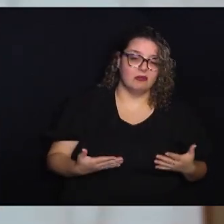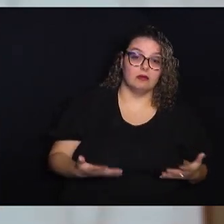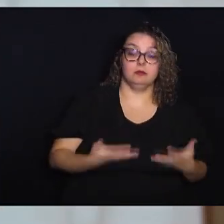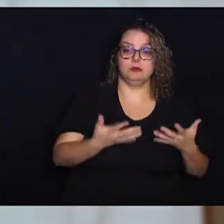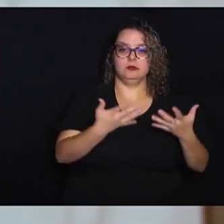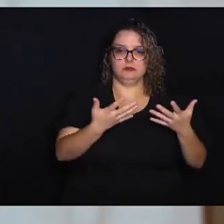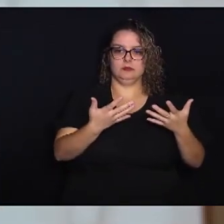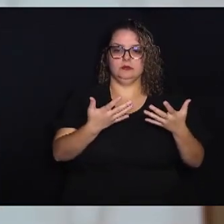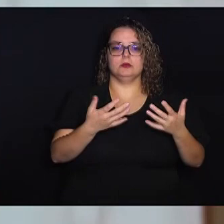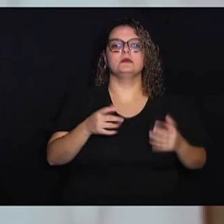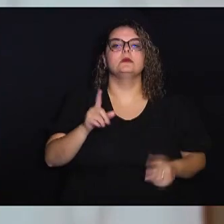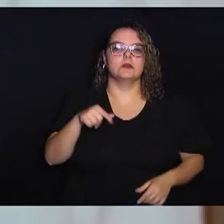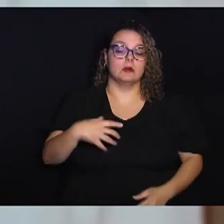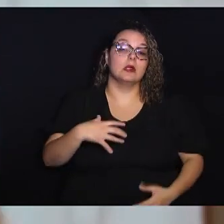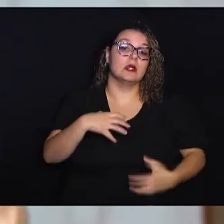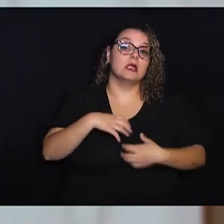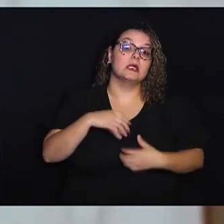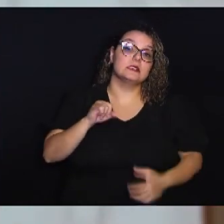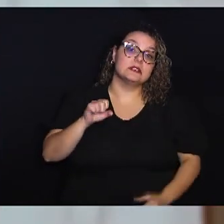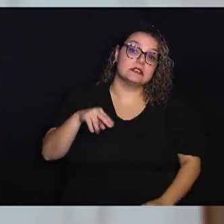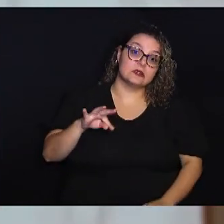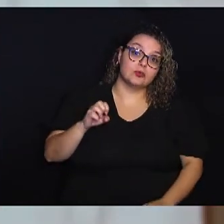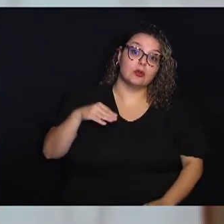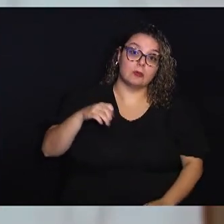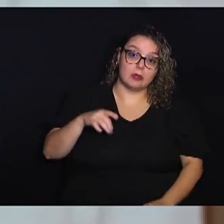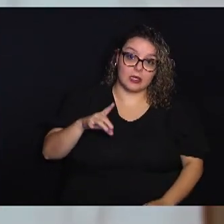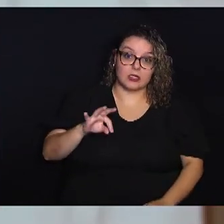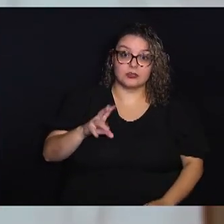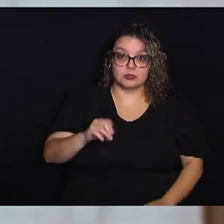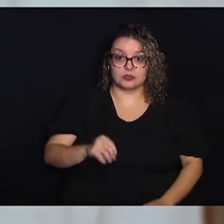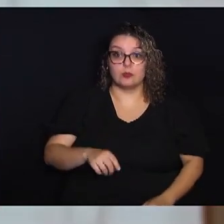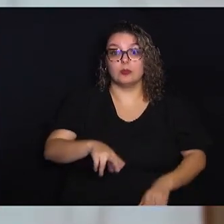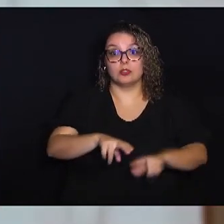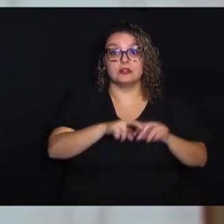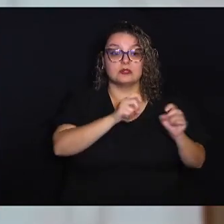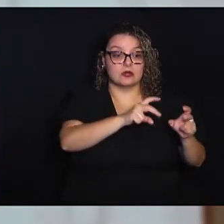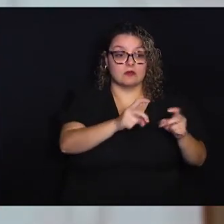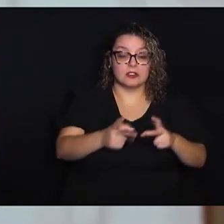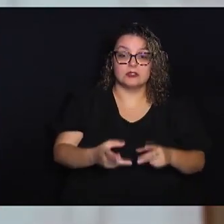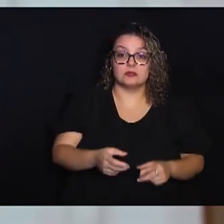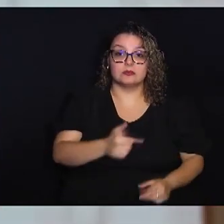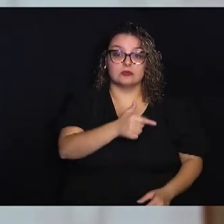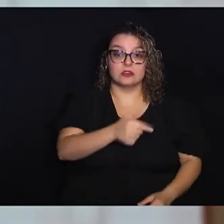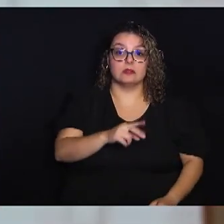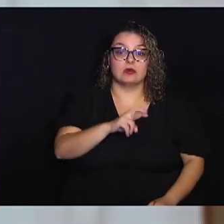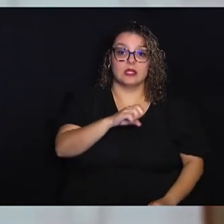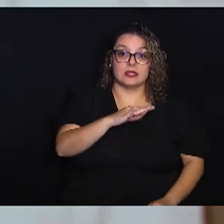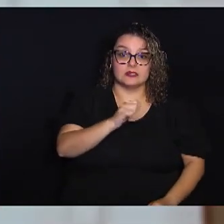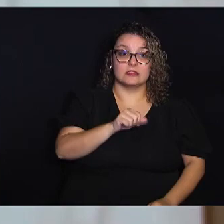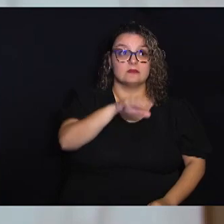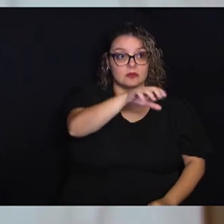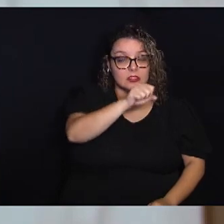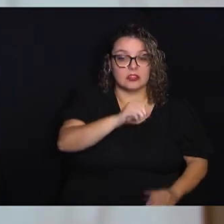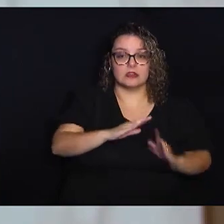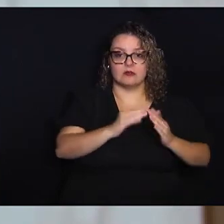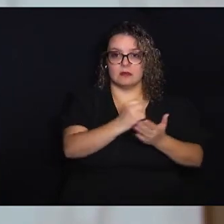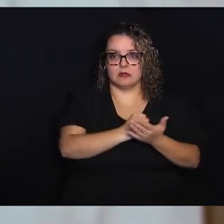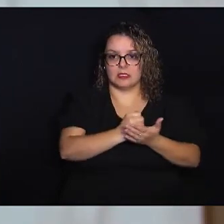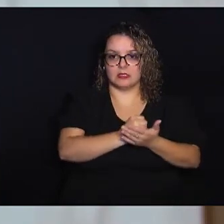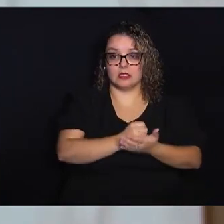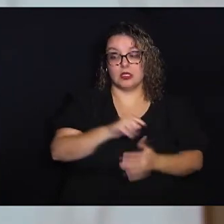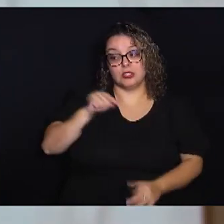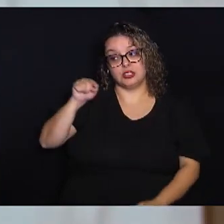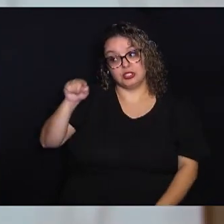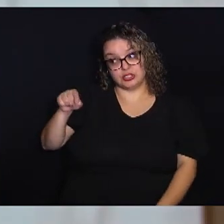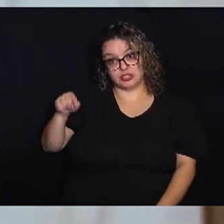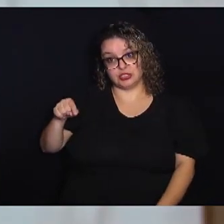levantada. Então, são sintomáticos, por isso também são vendidos sem receita, né? Você vai e pega lá na prateleira da farmácia. Já, por exemplo,